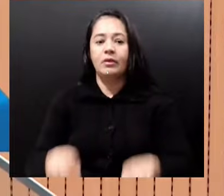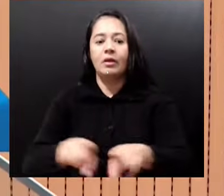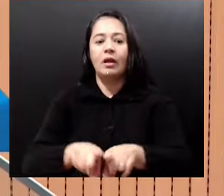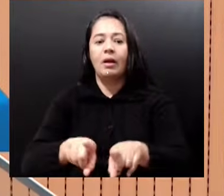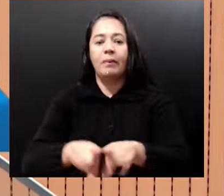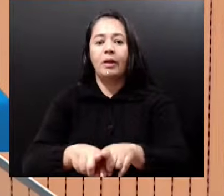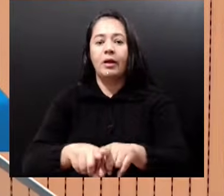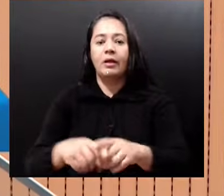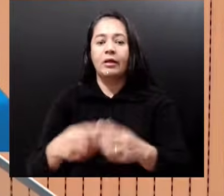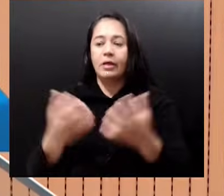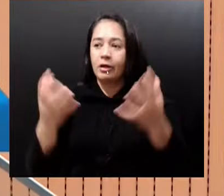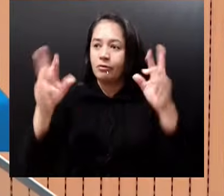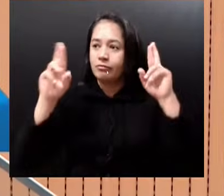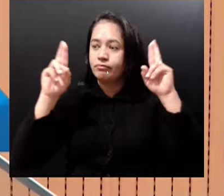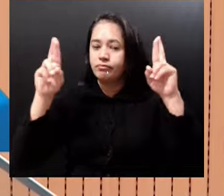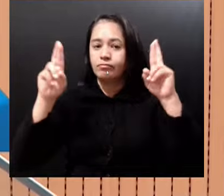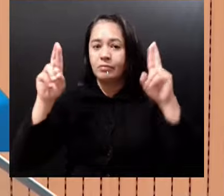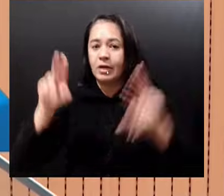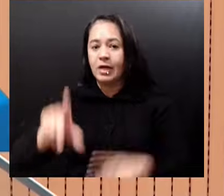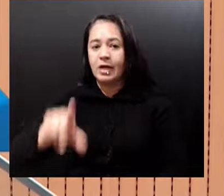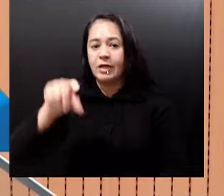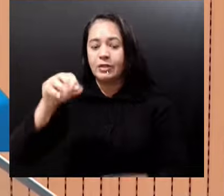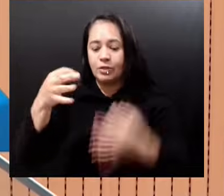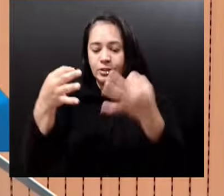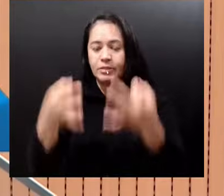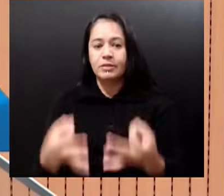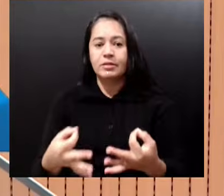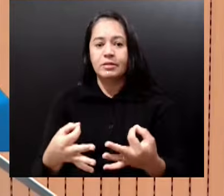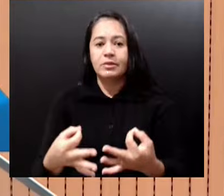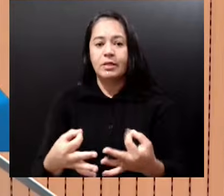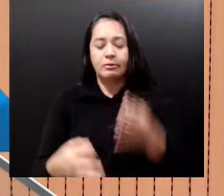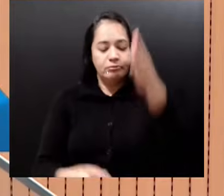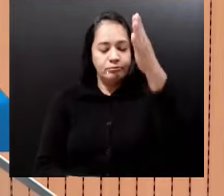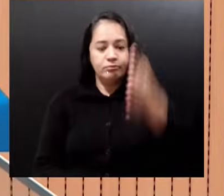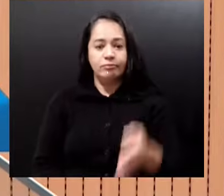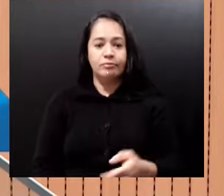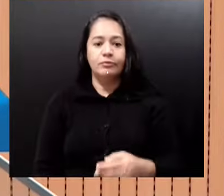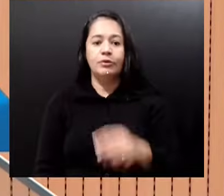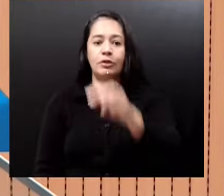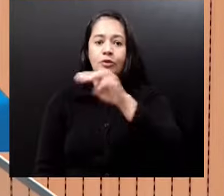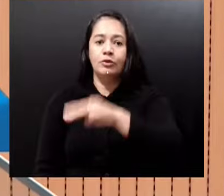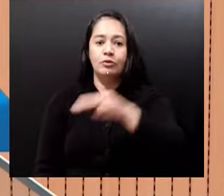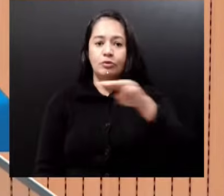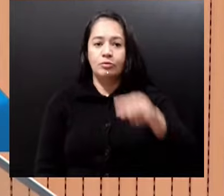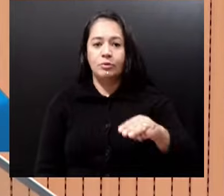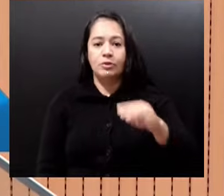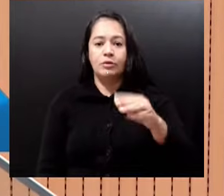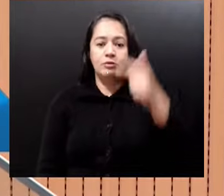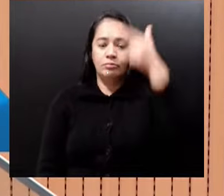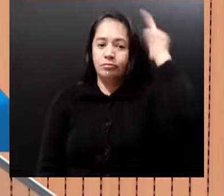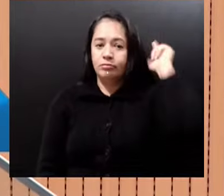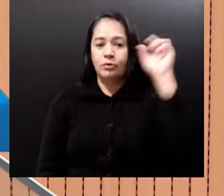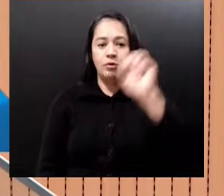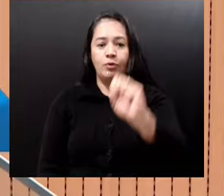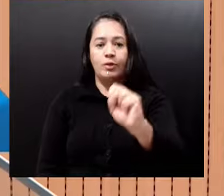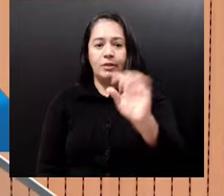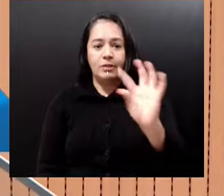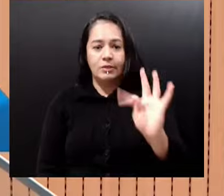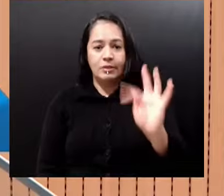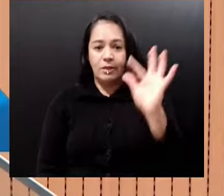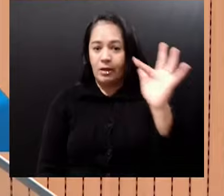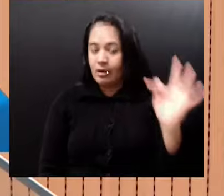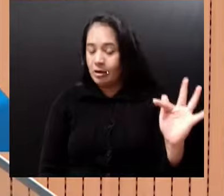a decisão correta e acertada do Supremo Tribunal Federal, do ministro Alexandre